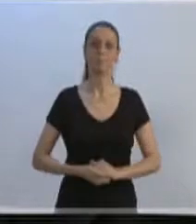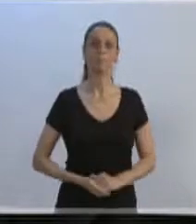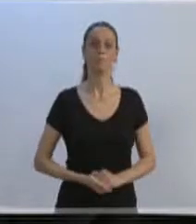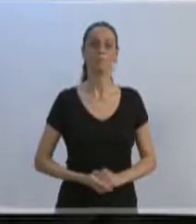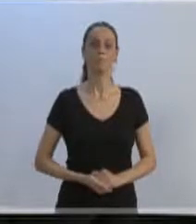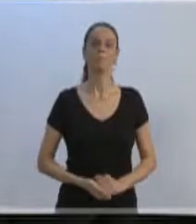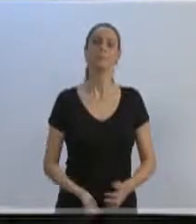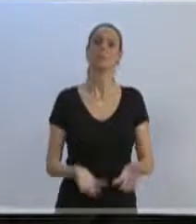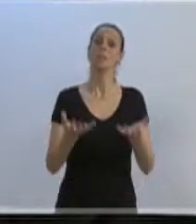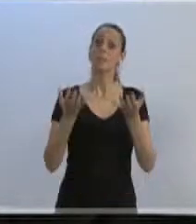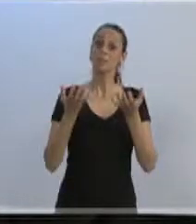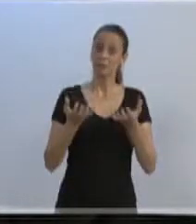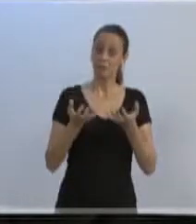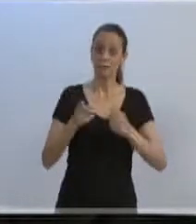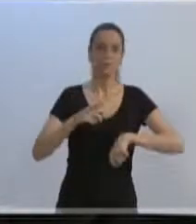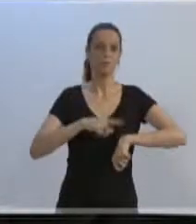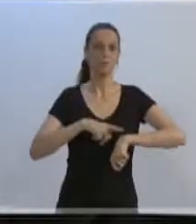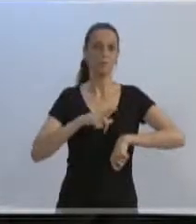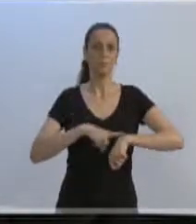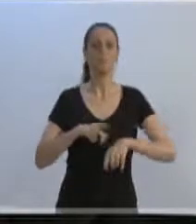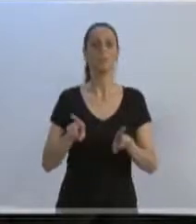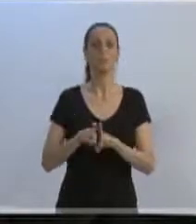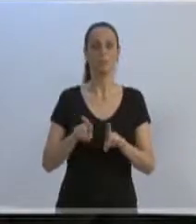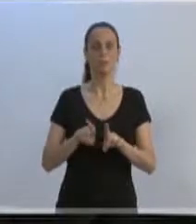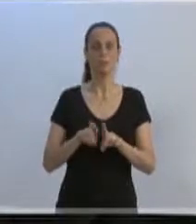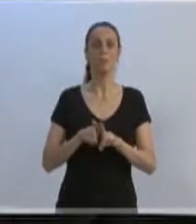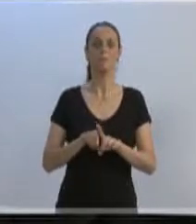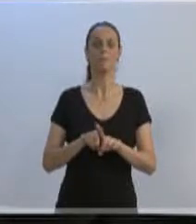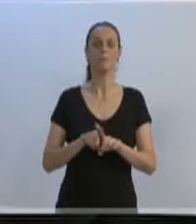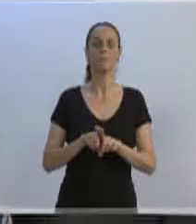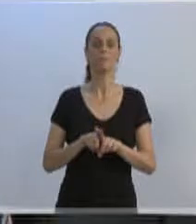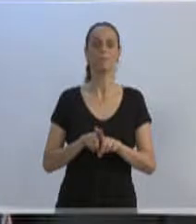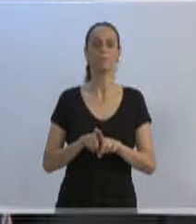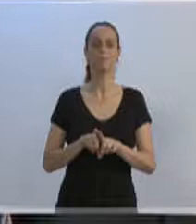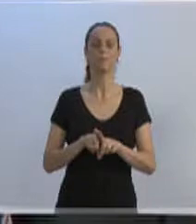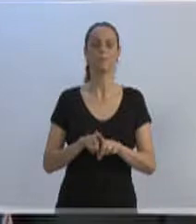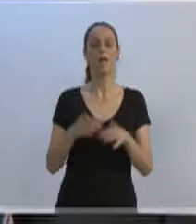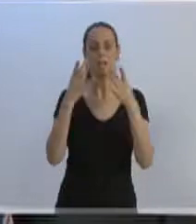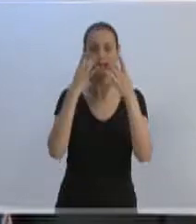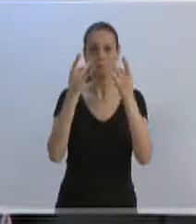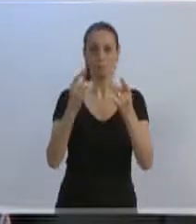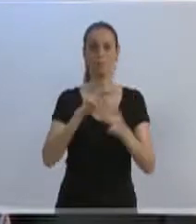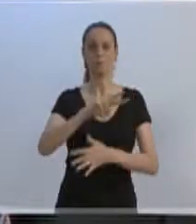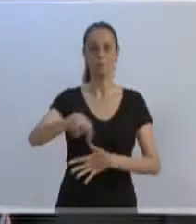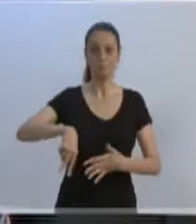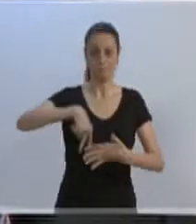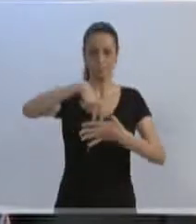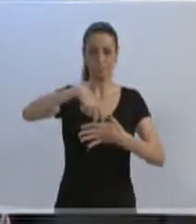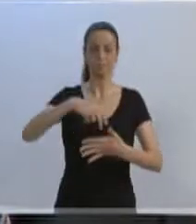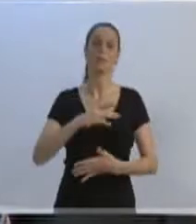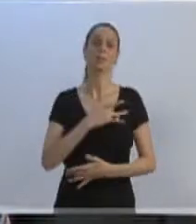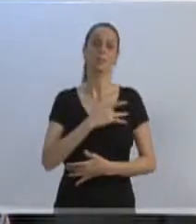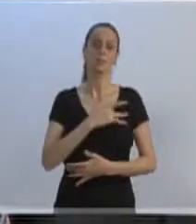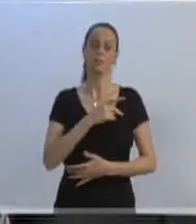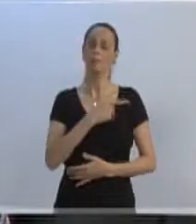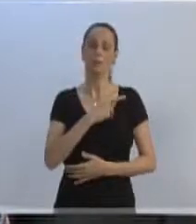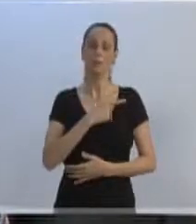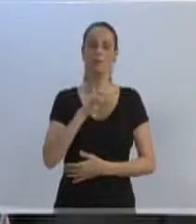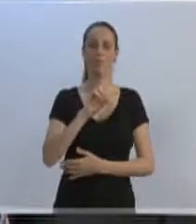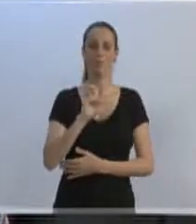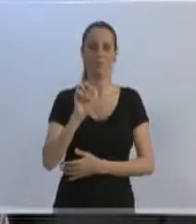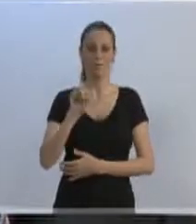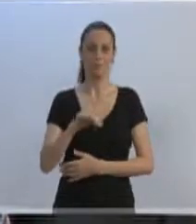quero neste momento ouvir nós queremos ouvir o vereador do dem que também compõe o bloco parlamentar